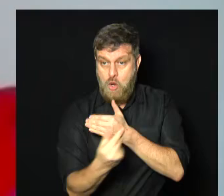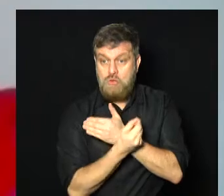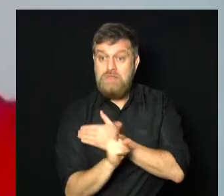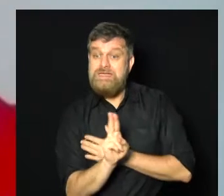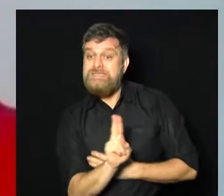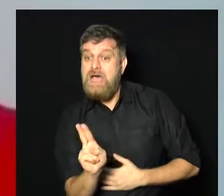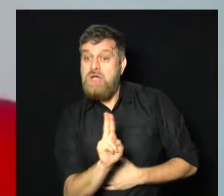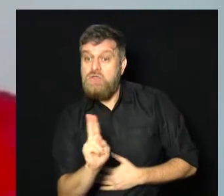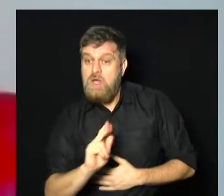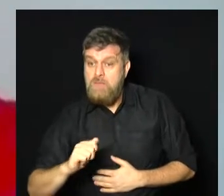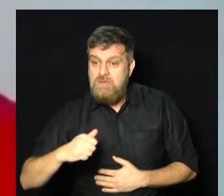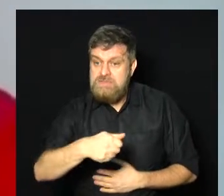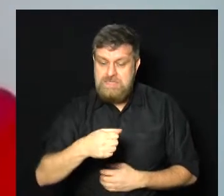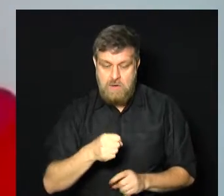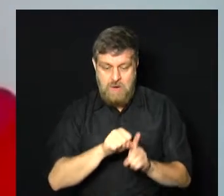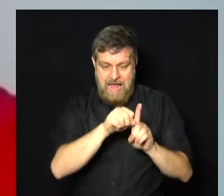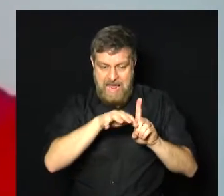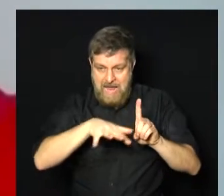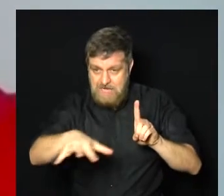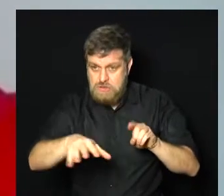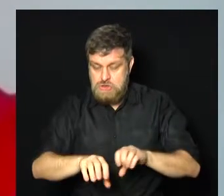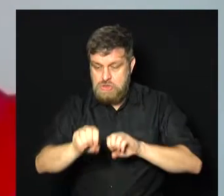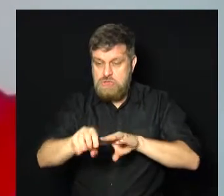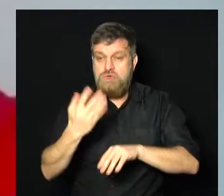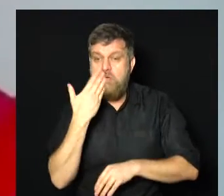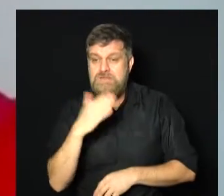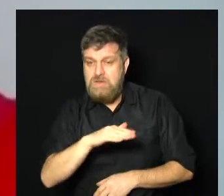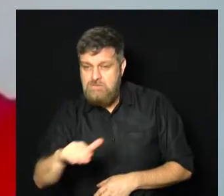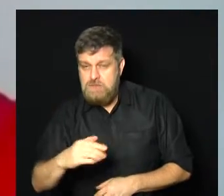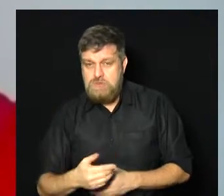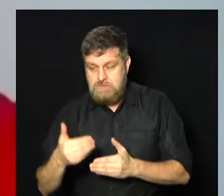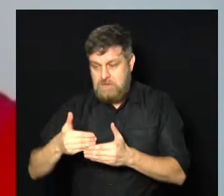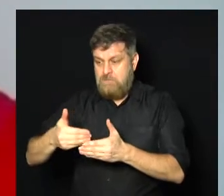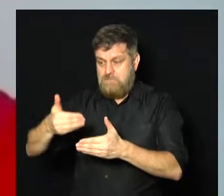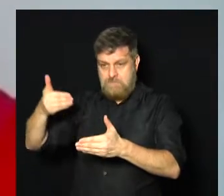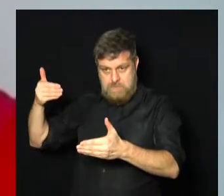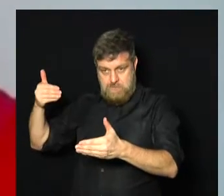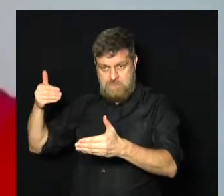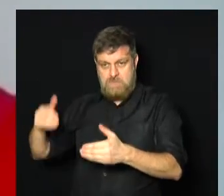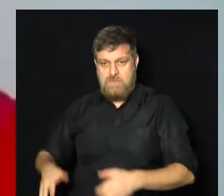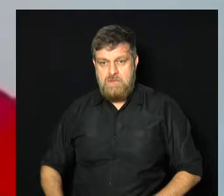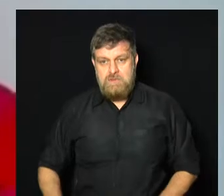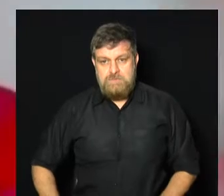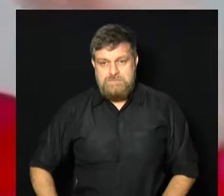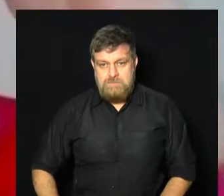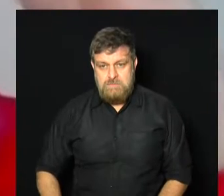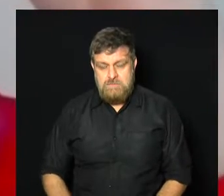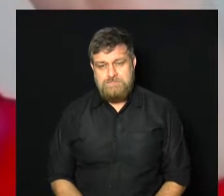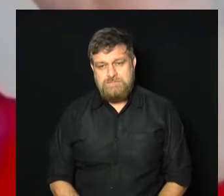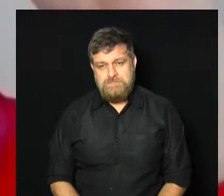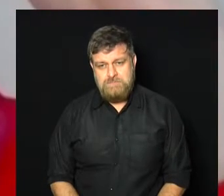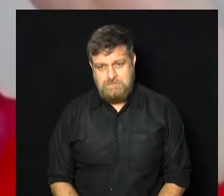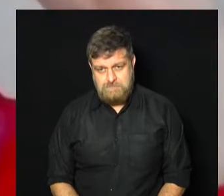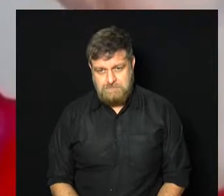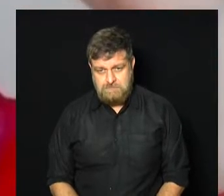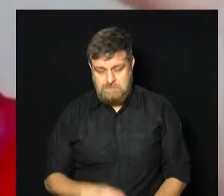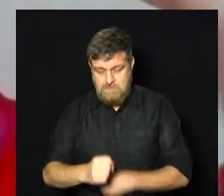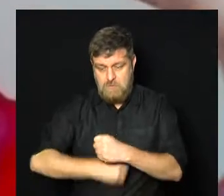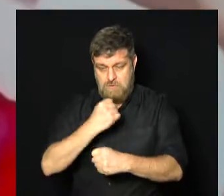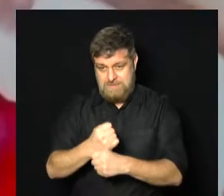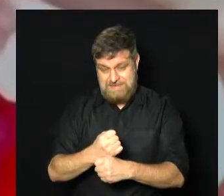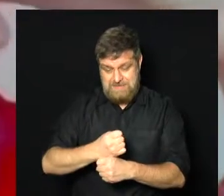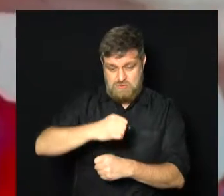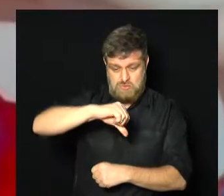educação infantil. Então as monitoras de infanto-juvenil, elas existem como cargo em vacância, né? No início dos anos 90,